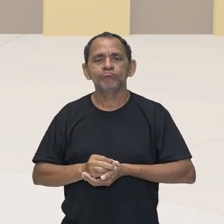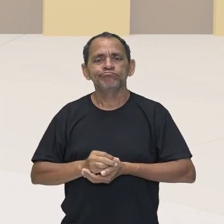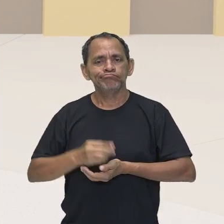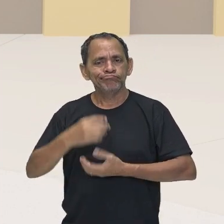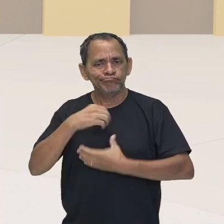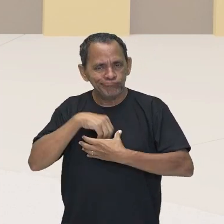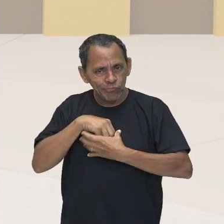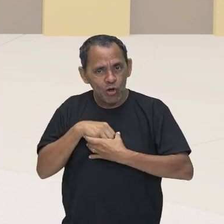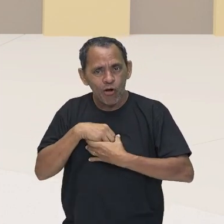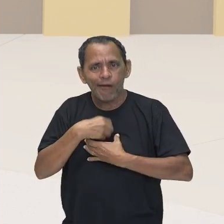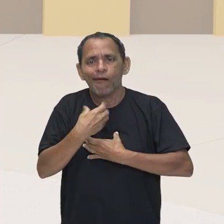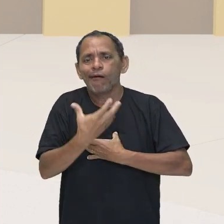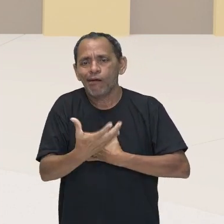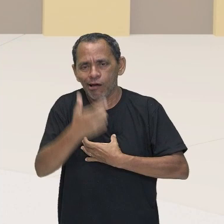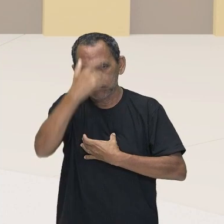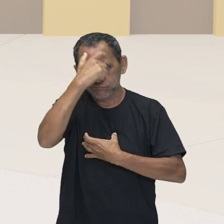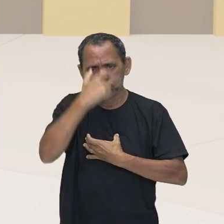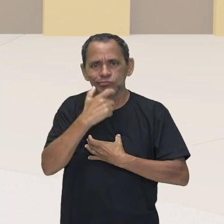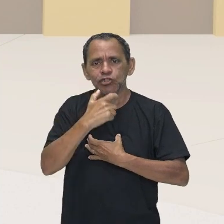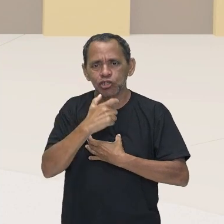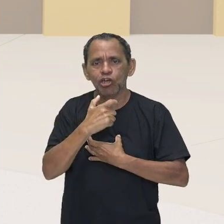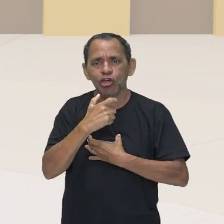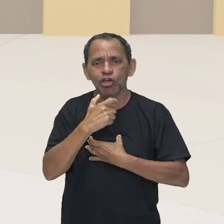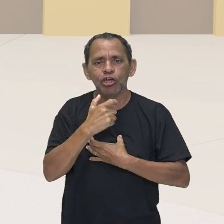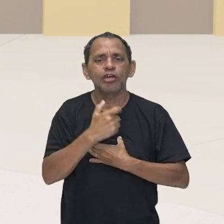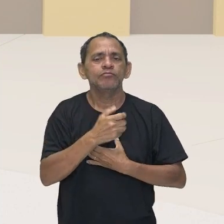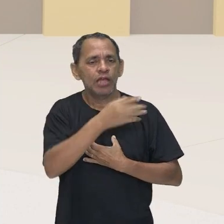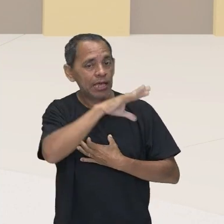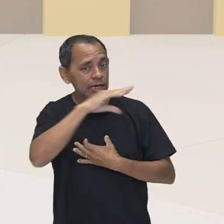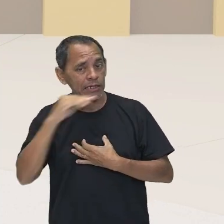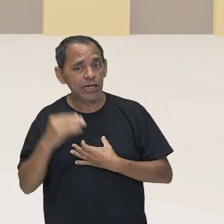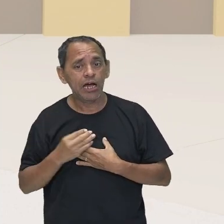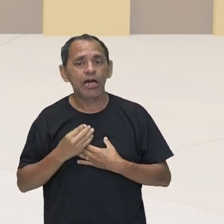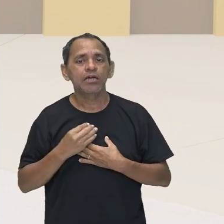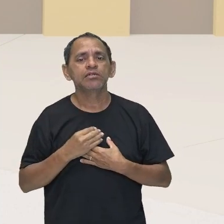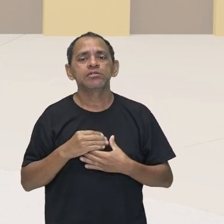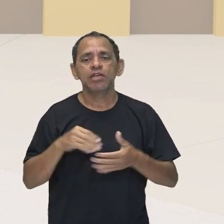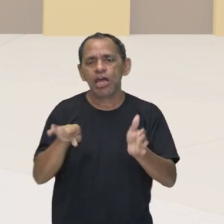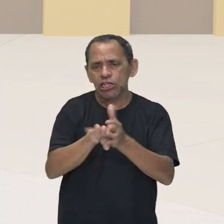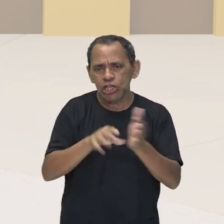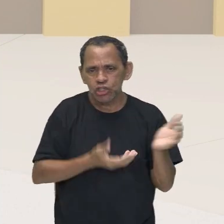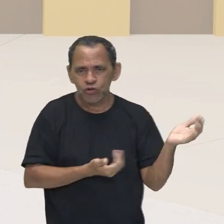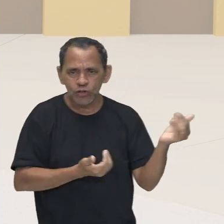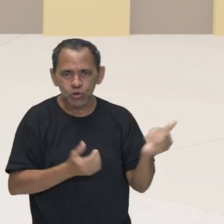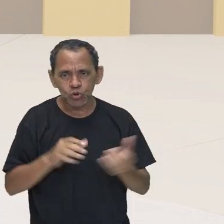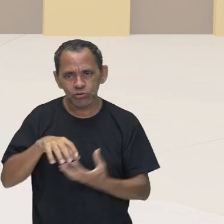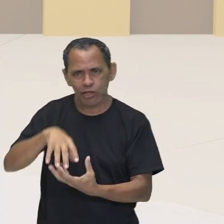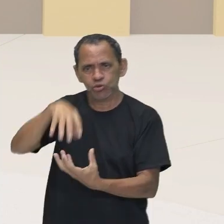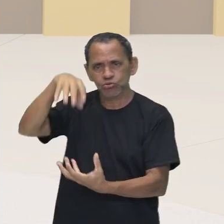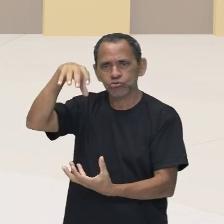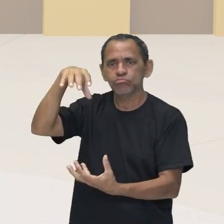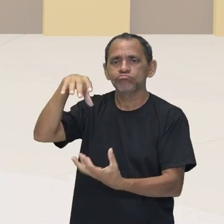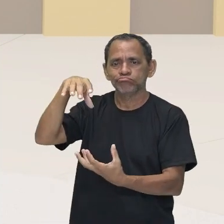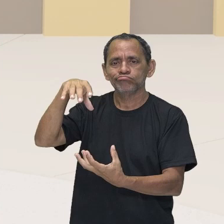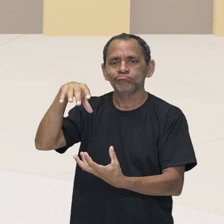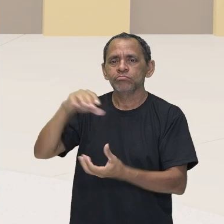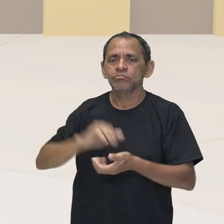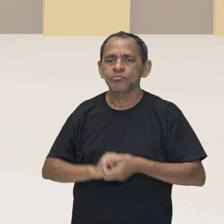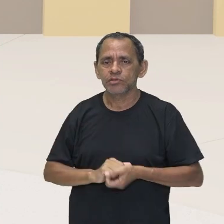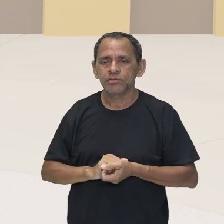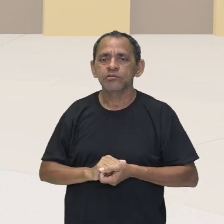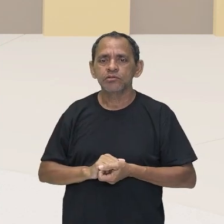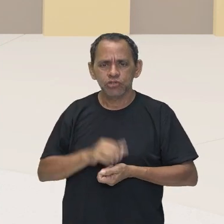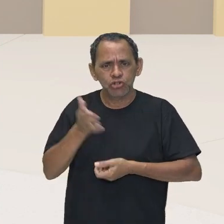desenvolvemos desde a infância até a juventude. Então, quando chegamos à idade adulta, teoricamente já temos os